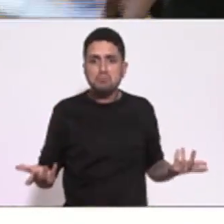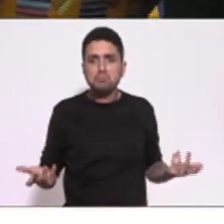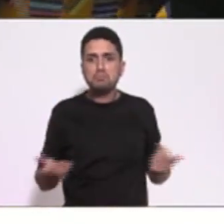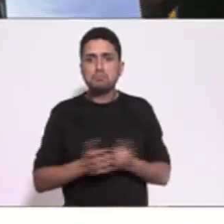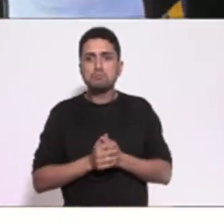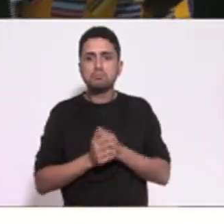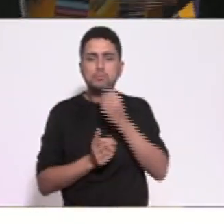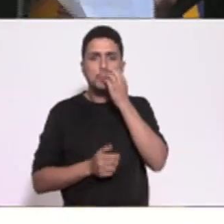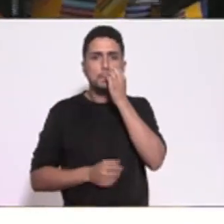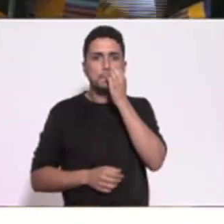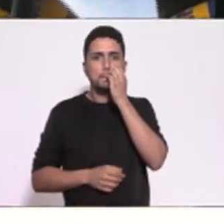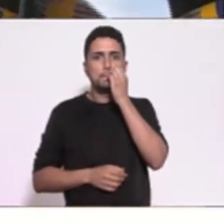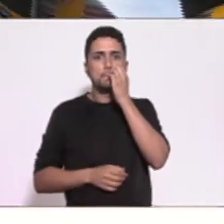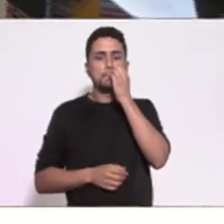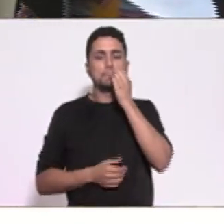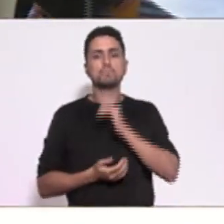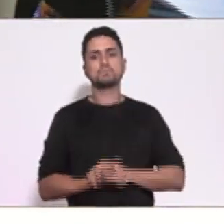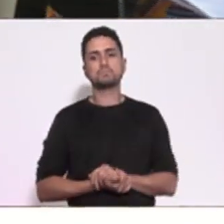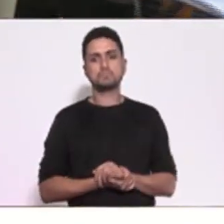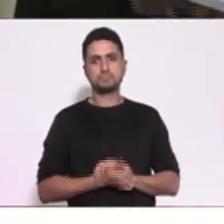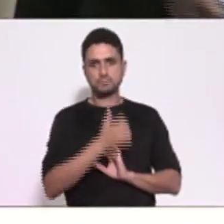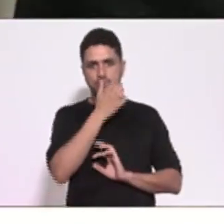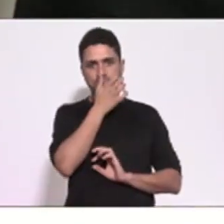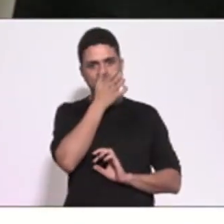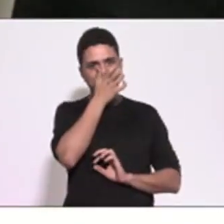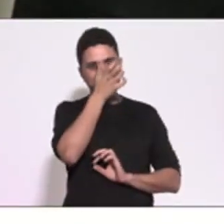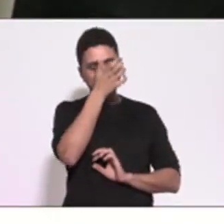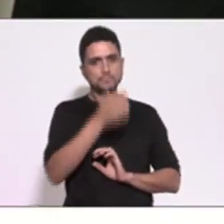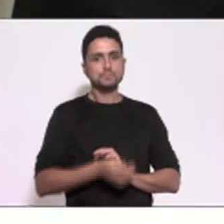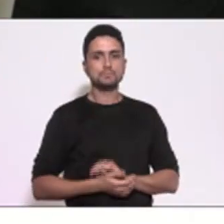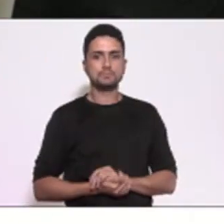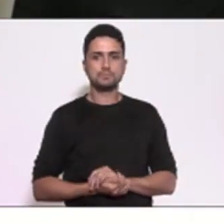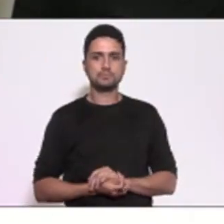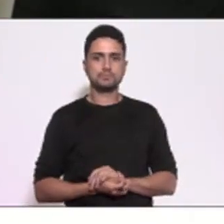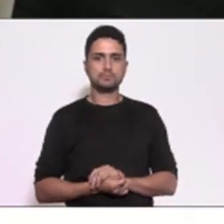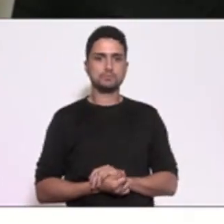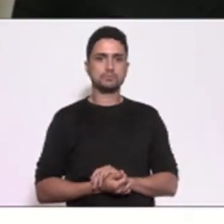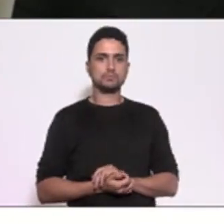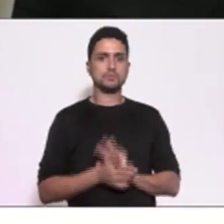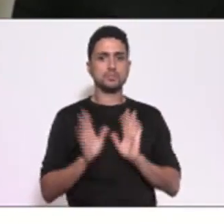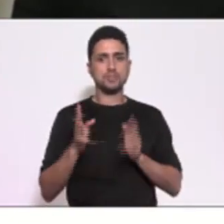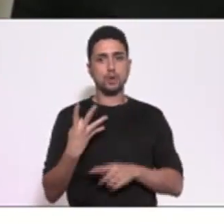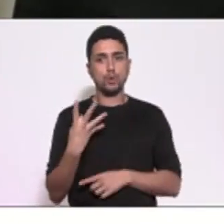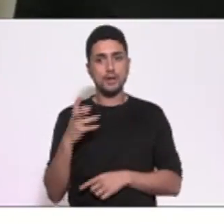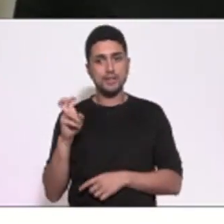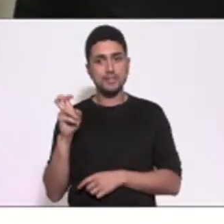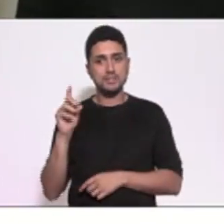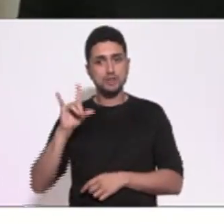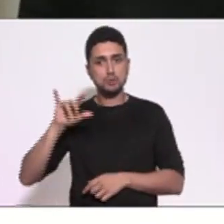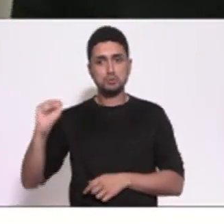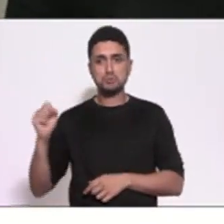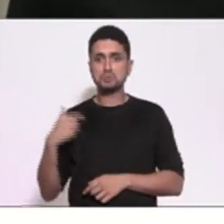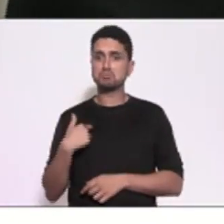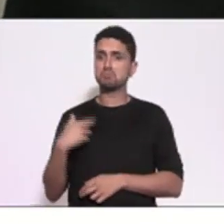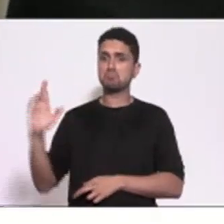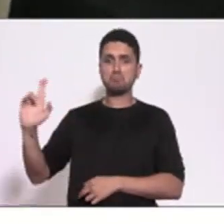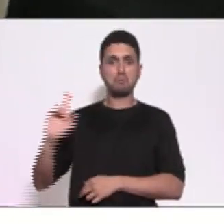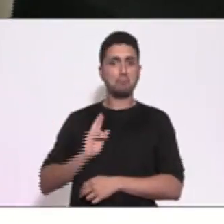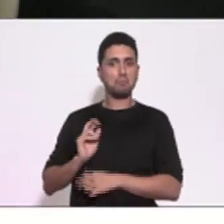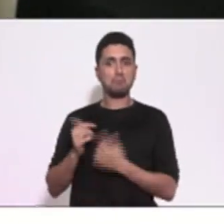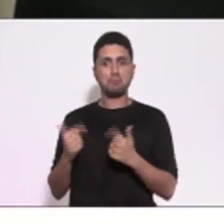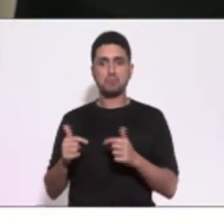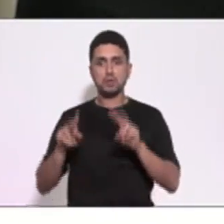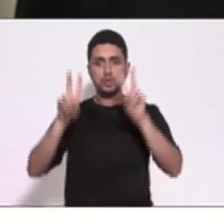contundentes para considerar o nosso projeto inconstitucional, visto que já fazem 45 dias, não temos resposta sobre